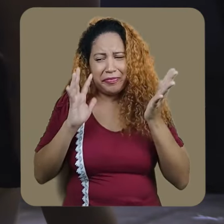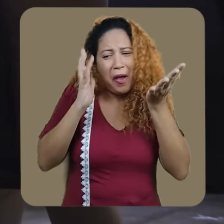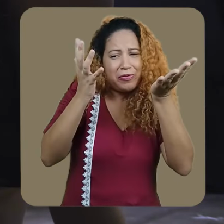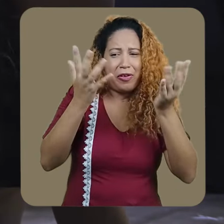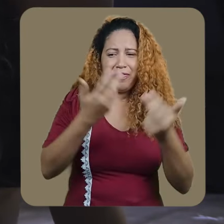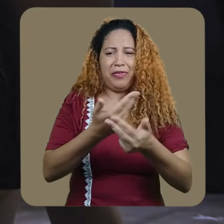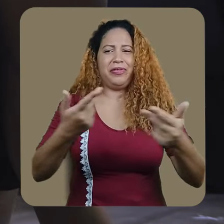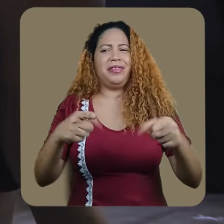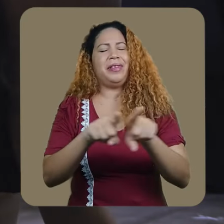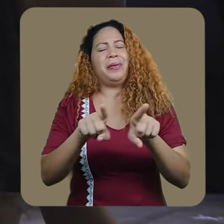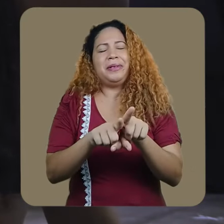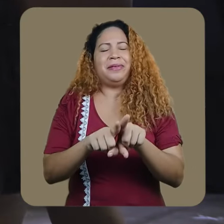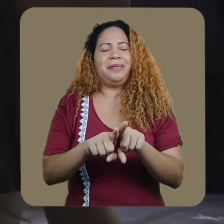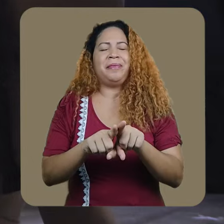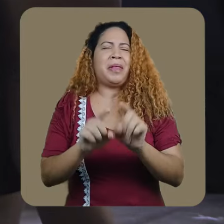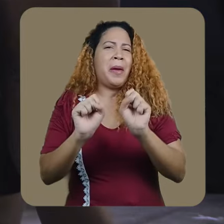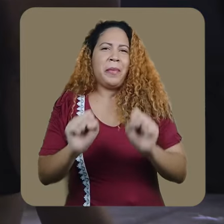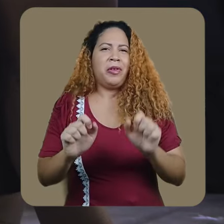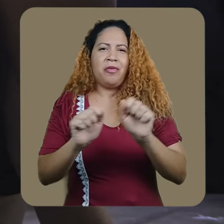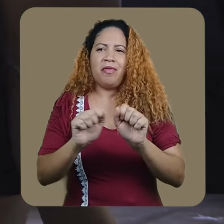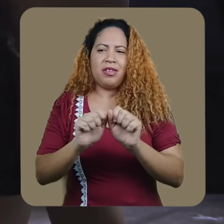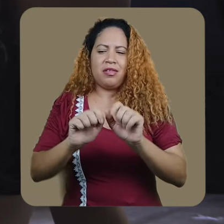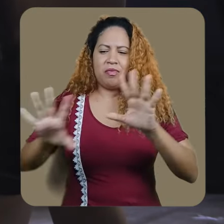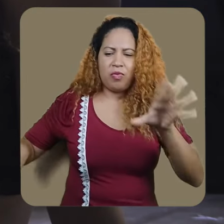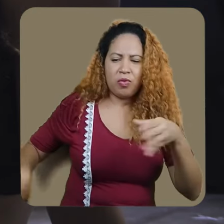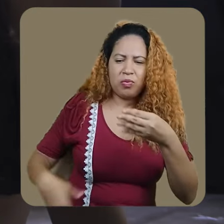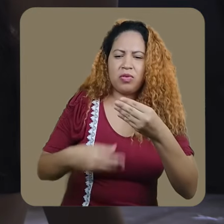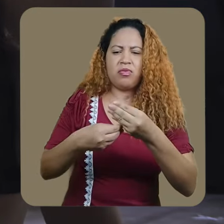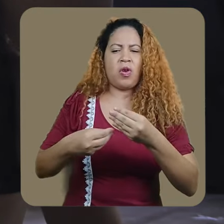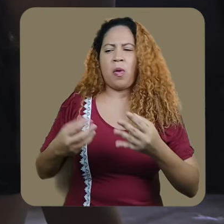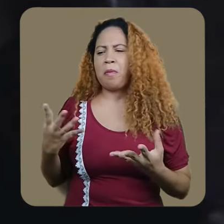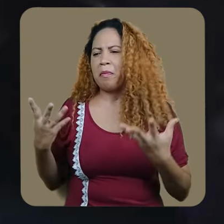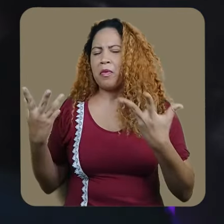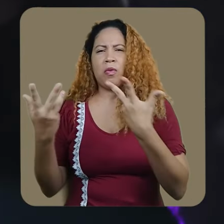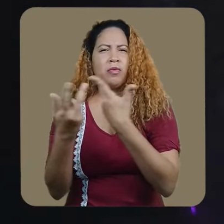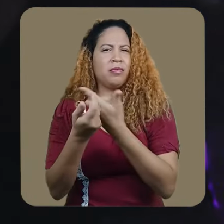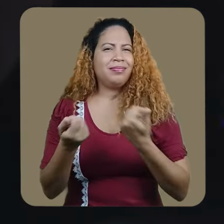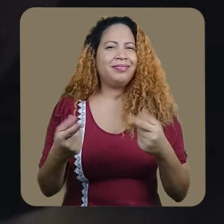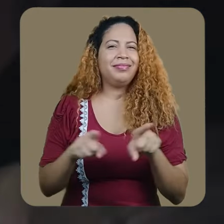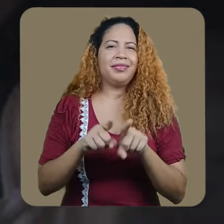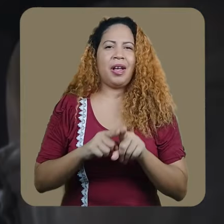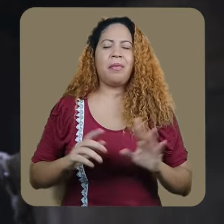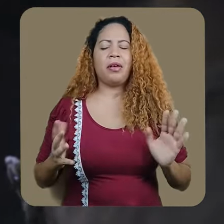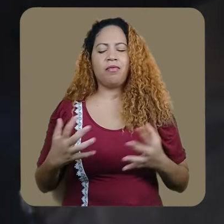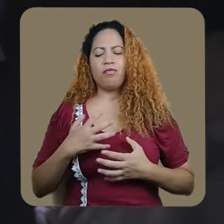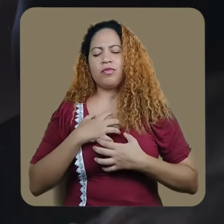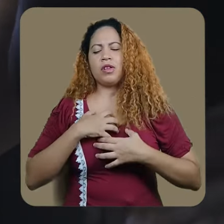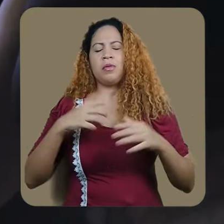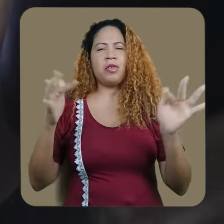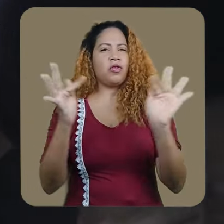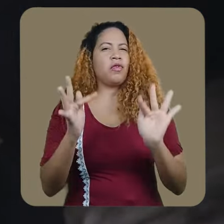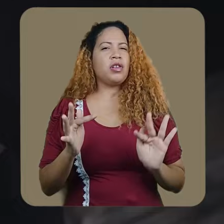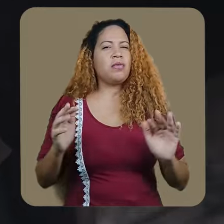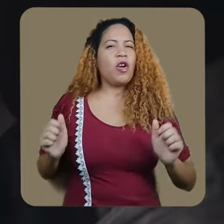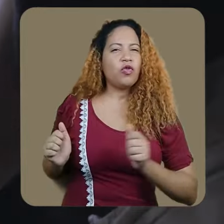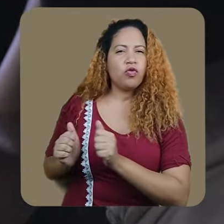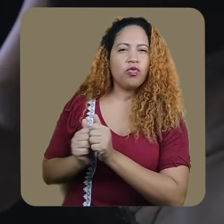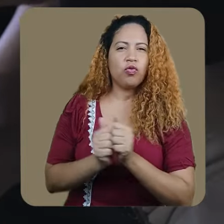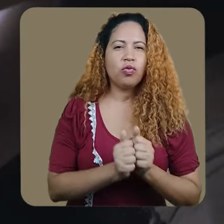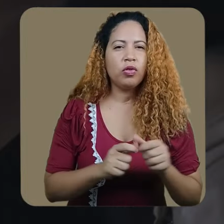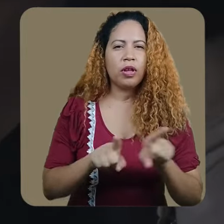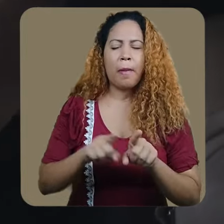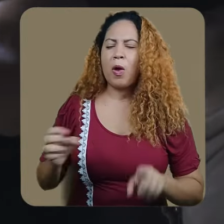vezes desembaraça. E pode fazer composições maravilhosas. Acho que a alegria de estar junto de